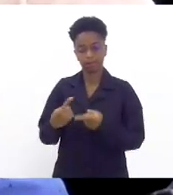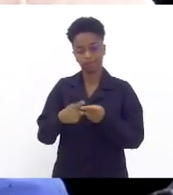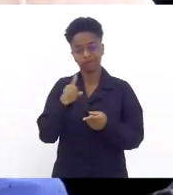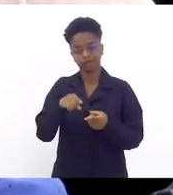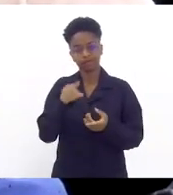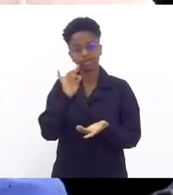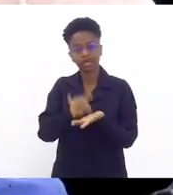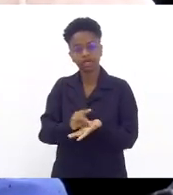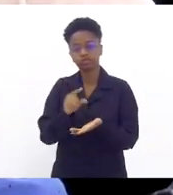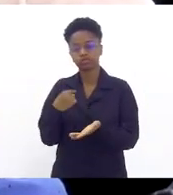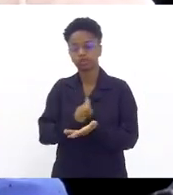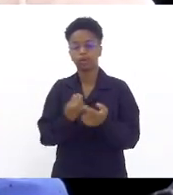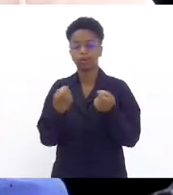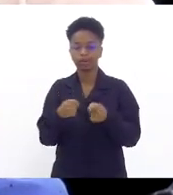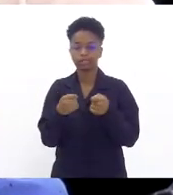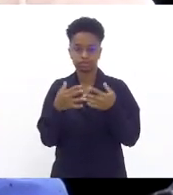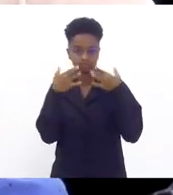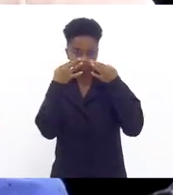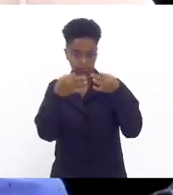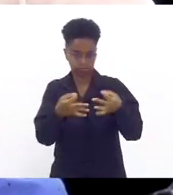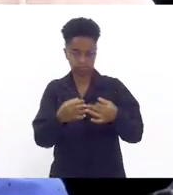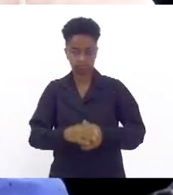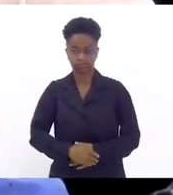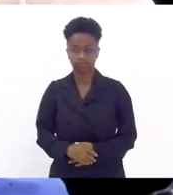a gente precisa efetivamente ouvir